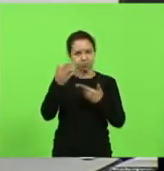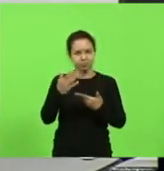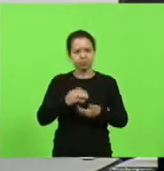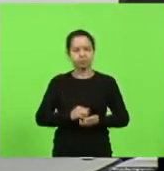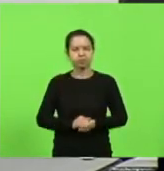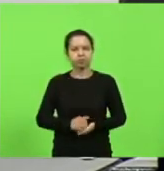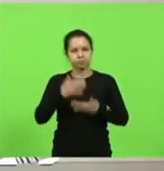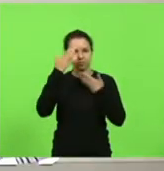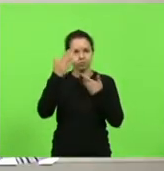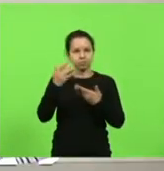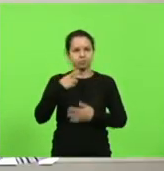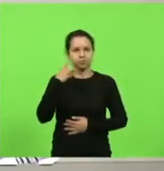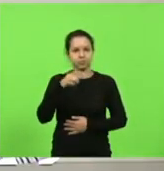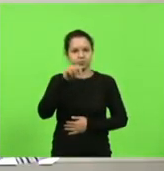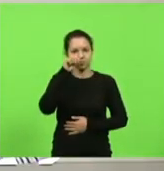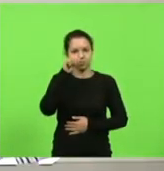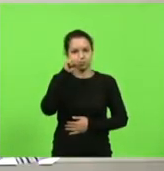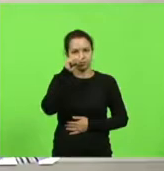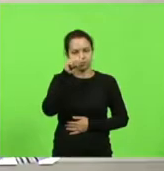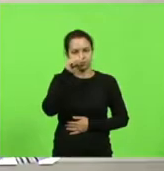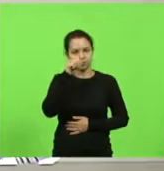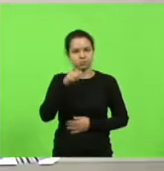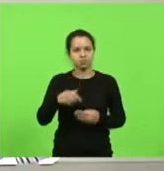Obrigado, deputado João Amin. Próximo